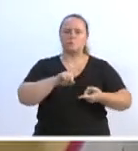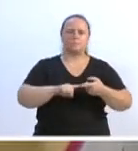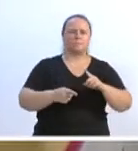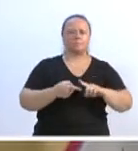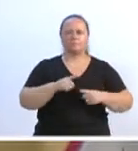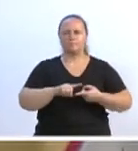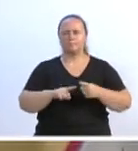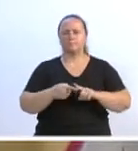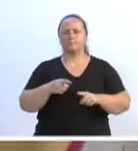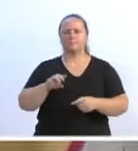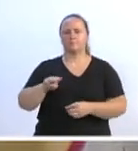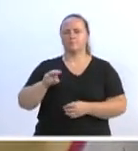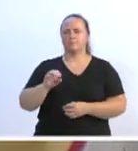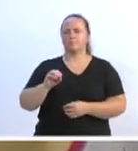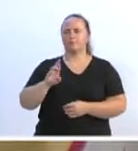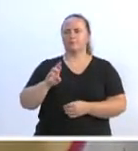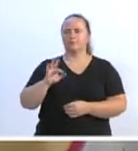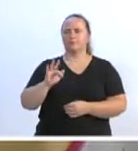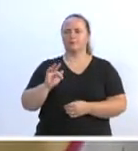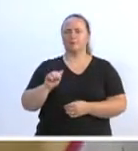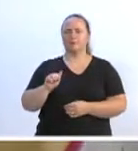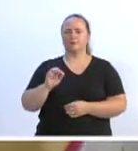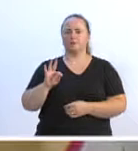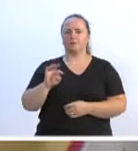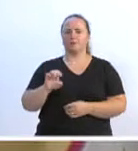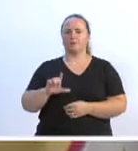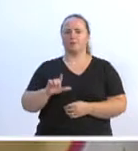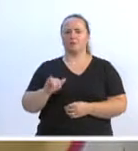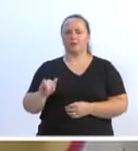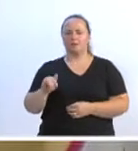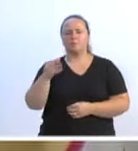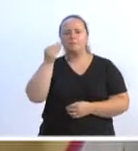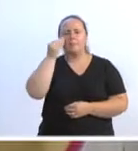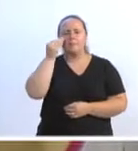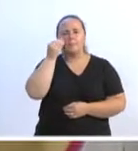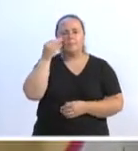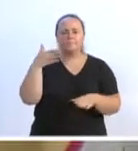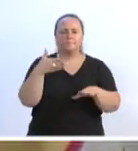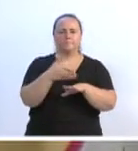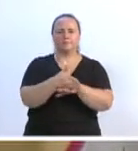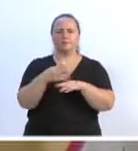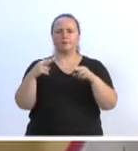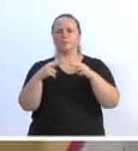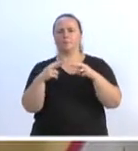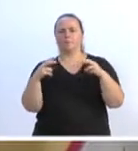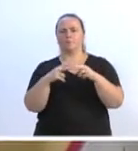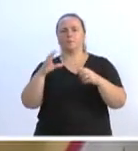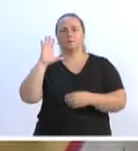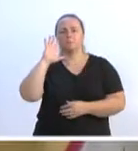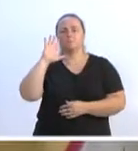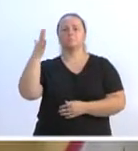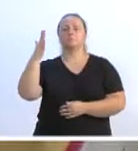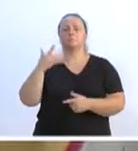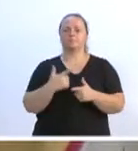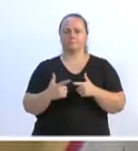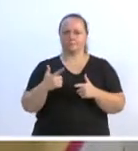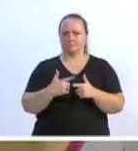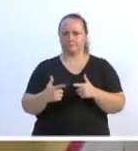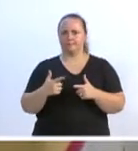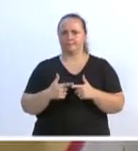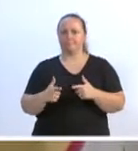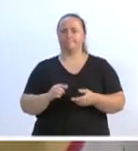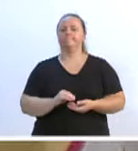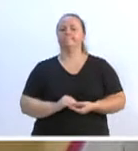agendar uma visita até florianópolis para tentarmos resolver essa demanda que pasmem senhores vereadores